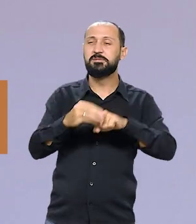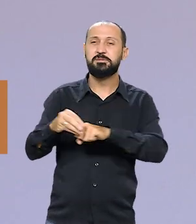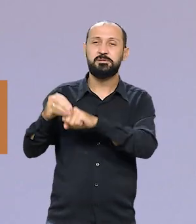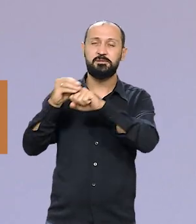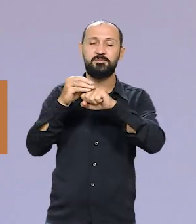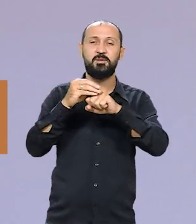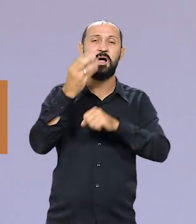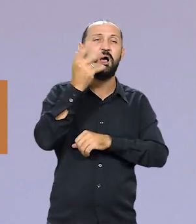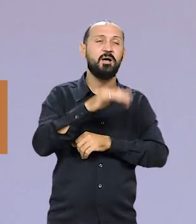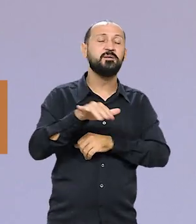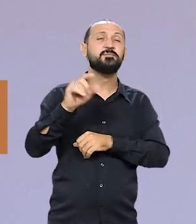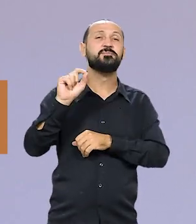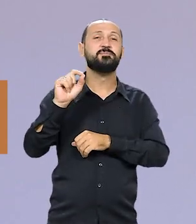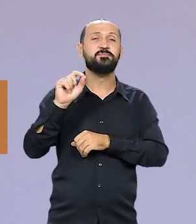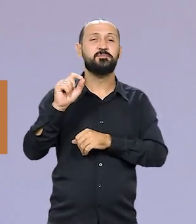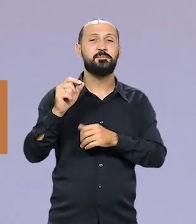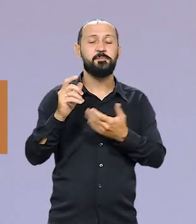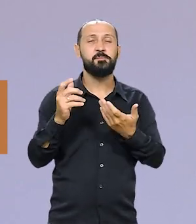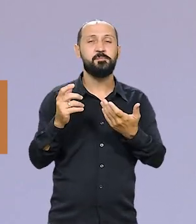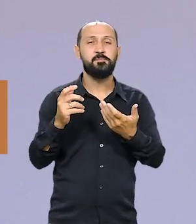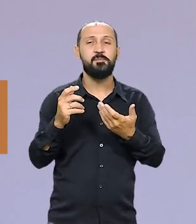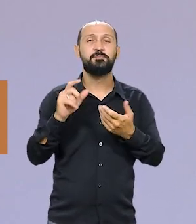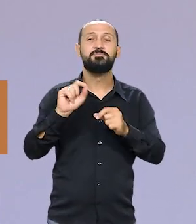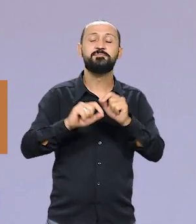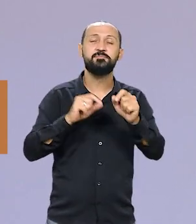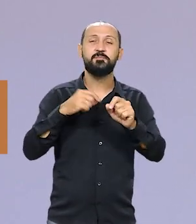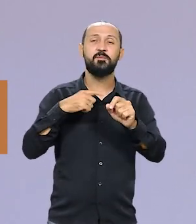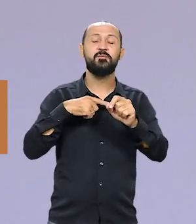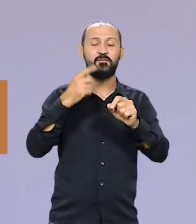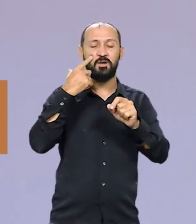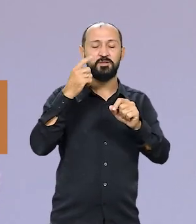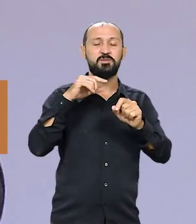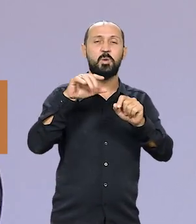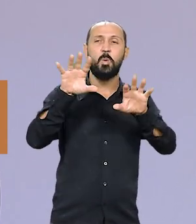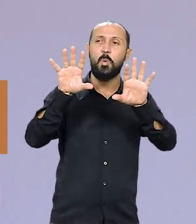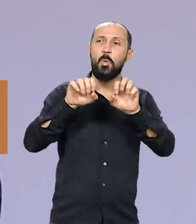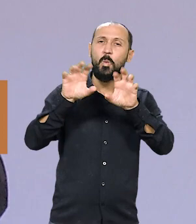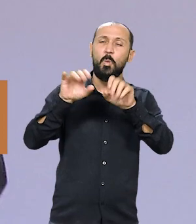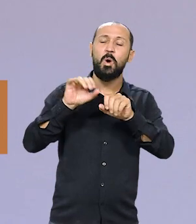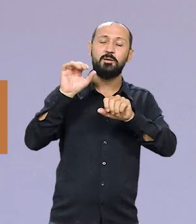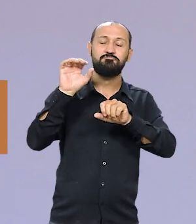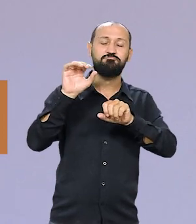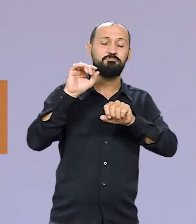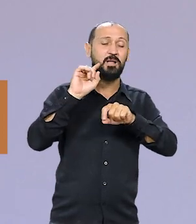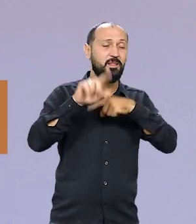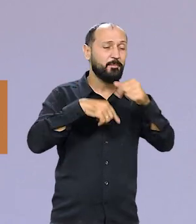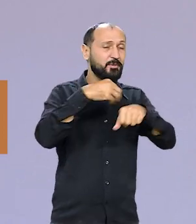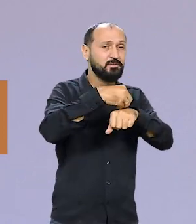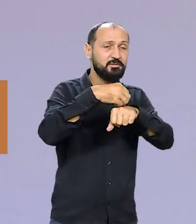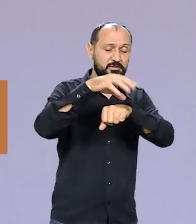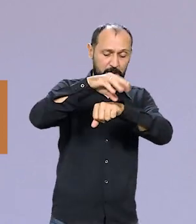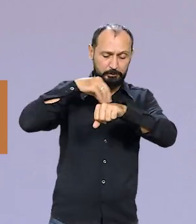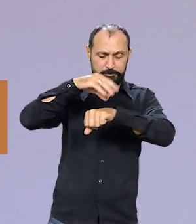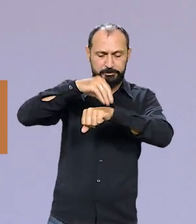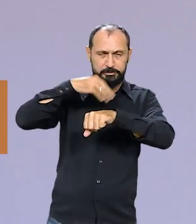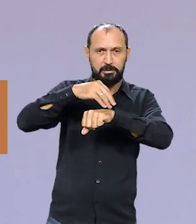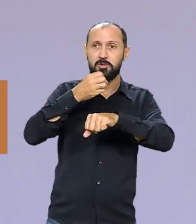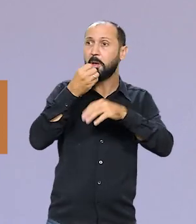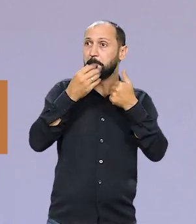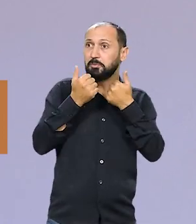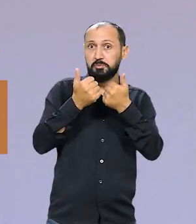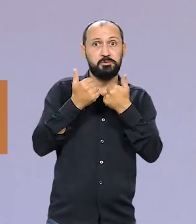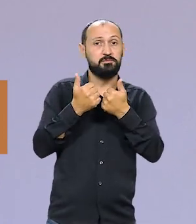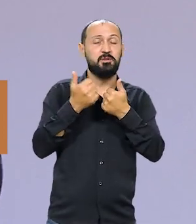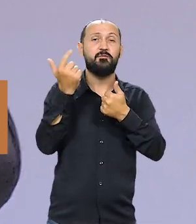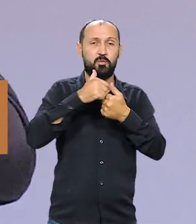conhecimentos. A criança é uma grande esponja que vai receber para depois passar. Então se ela recebe